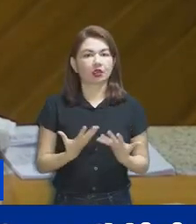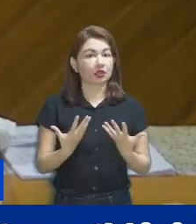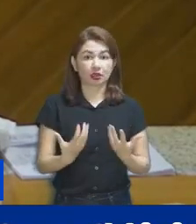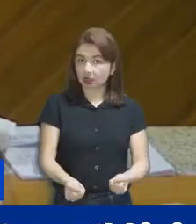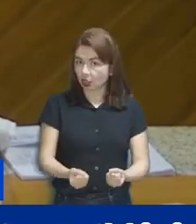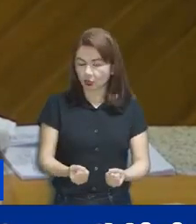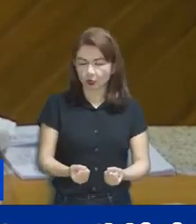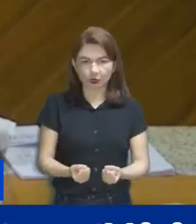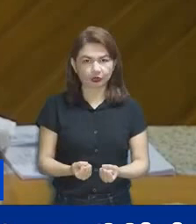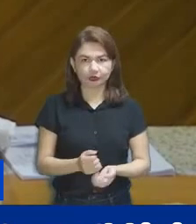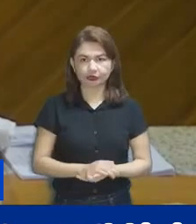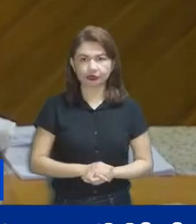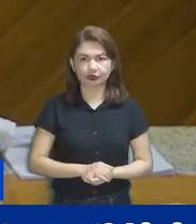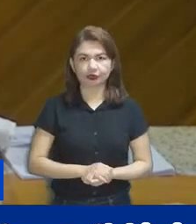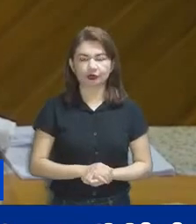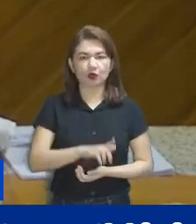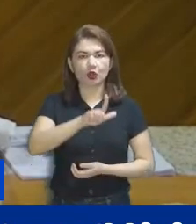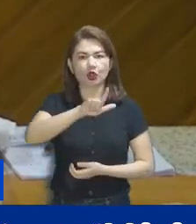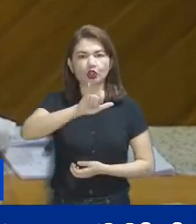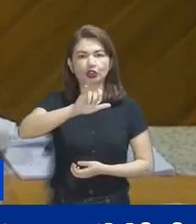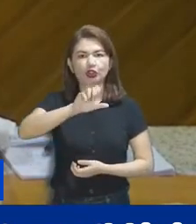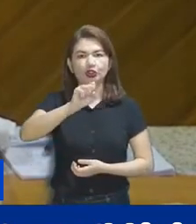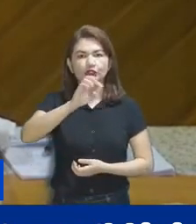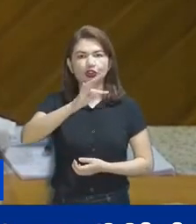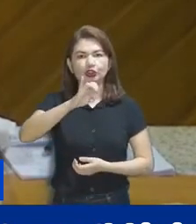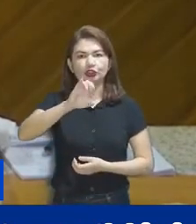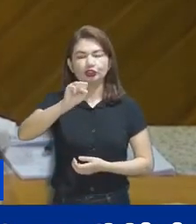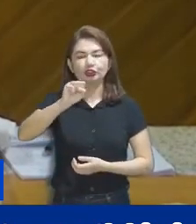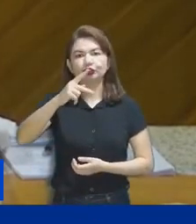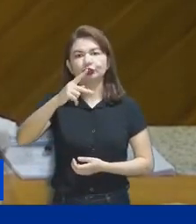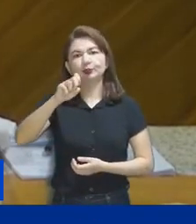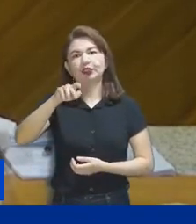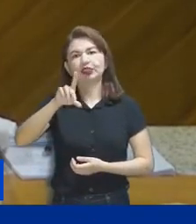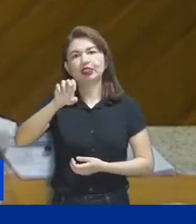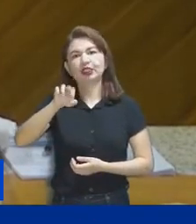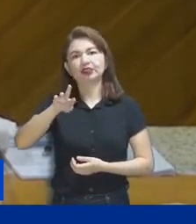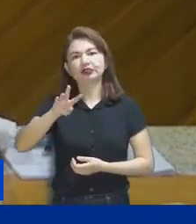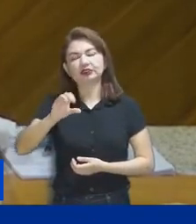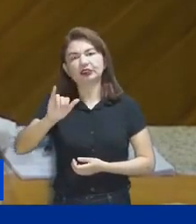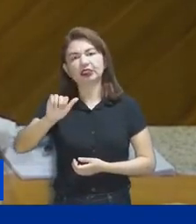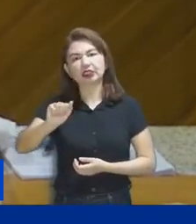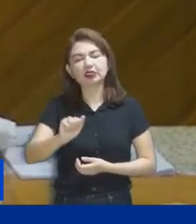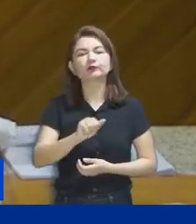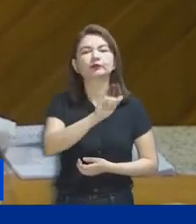rejeitou as preliminares de litispendência e intempestividade,